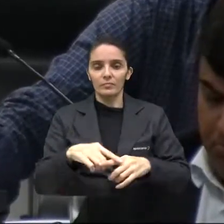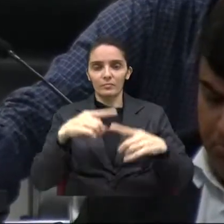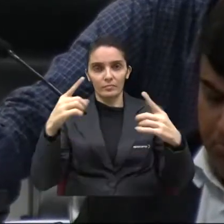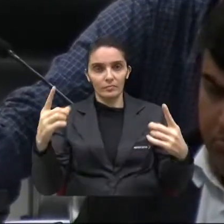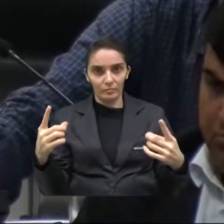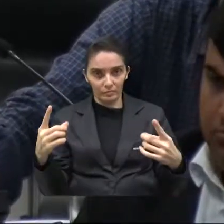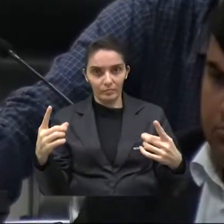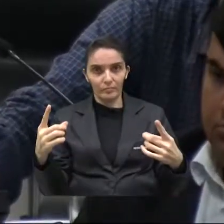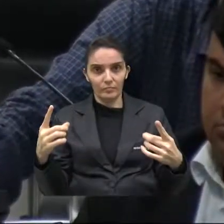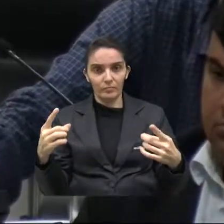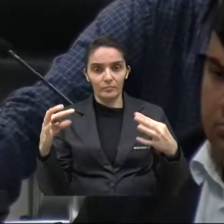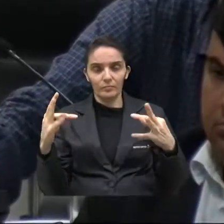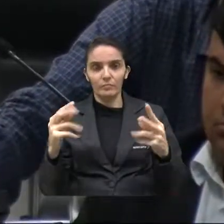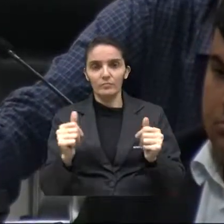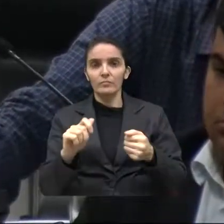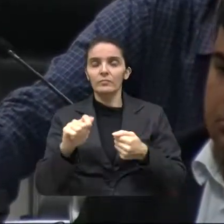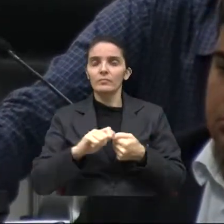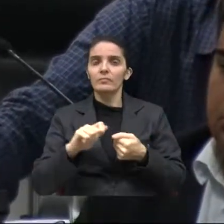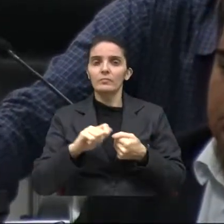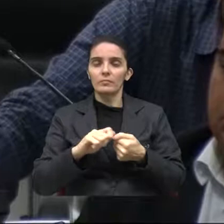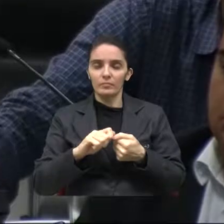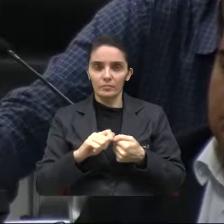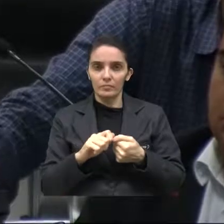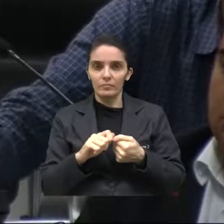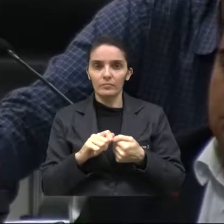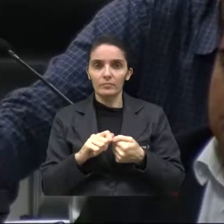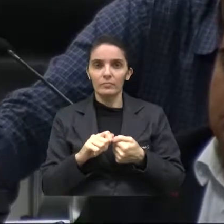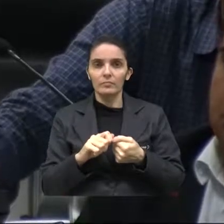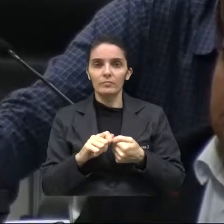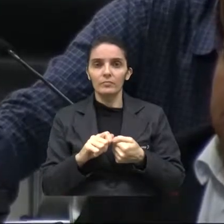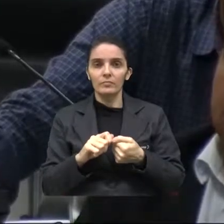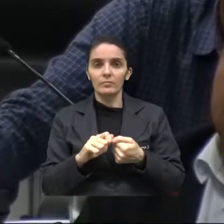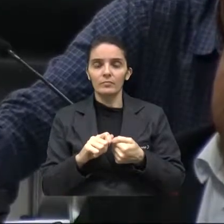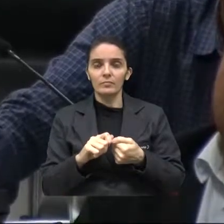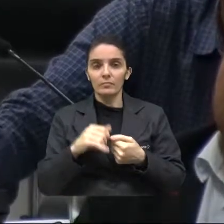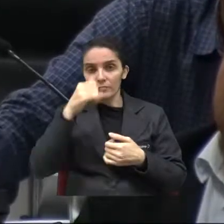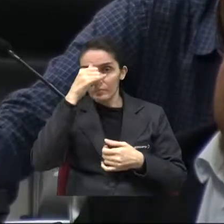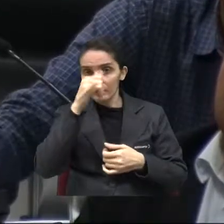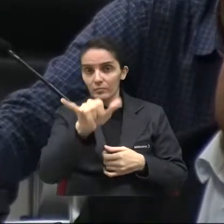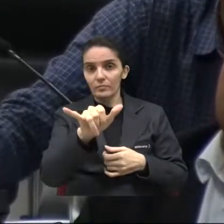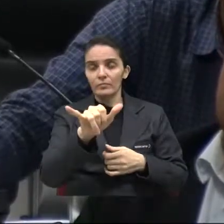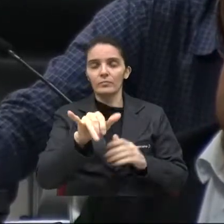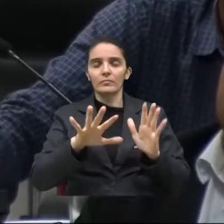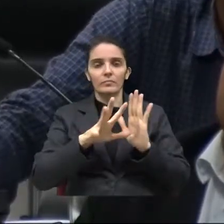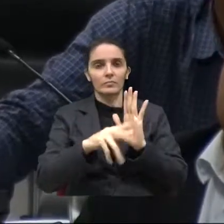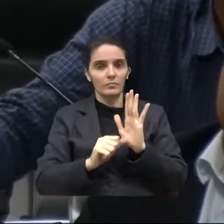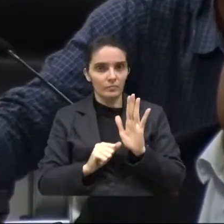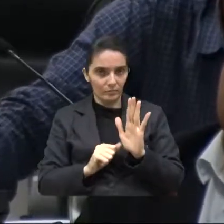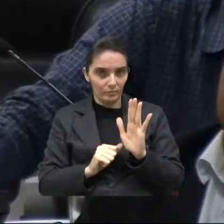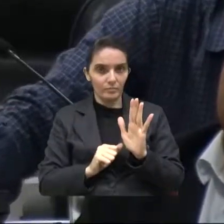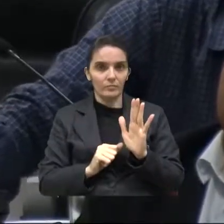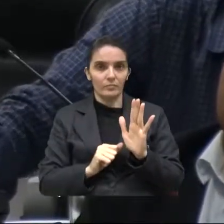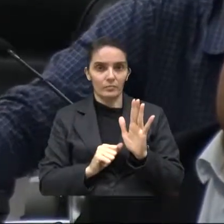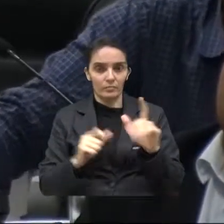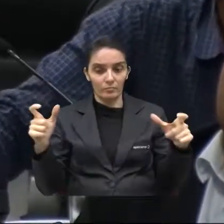Mas eu acho que tudo que a gente faz para poder inibir esse roubo que